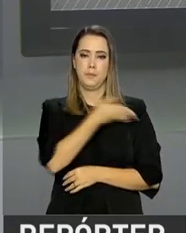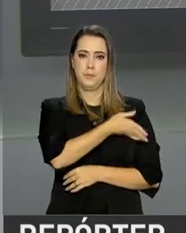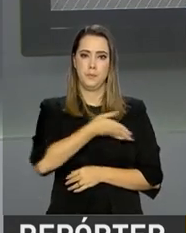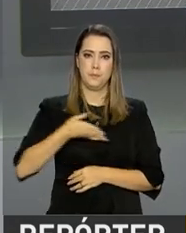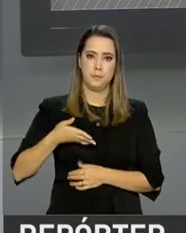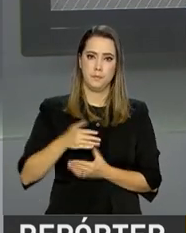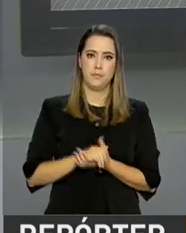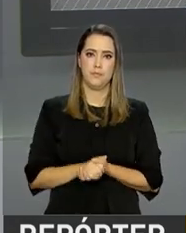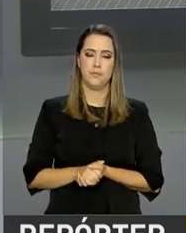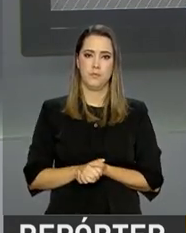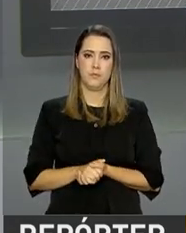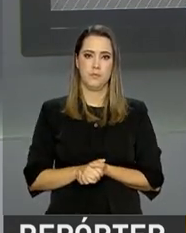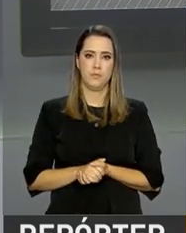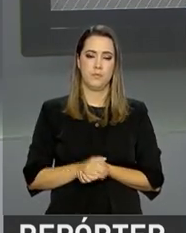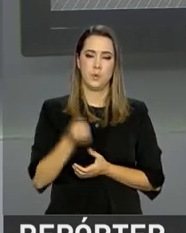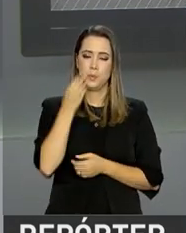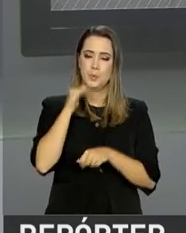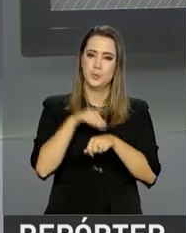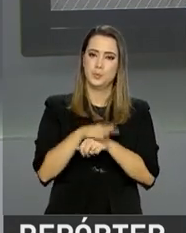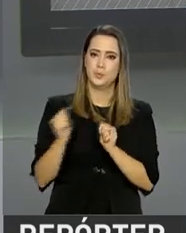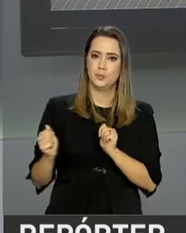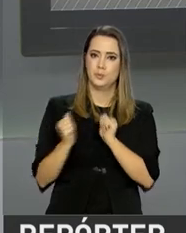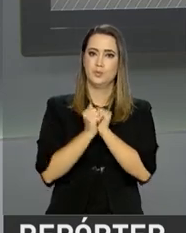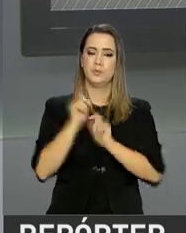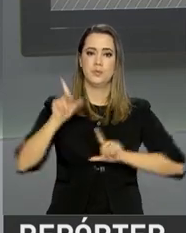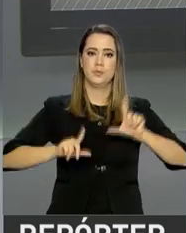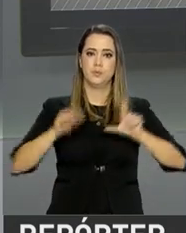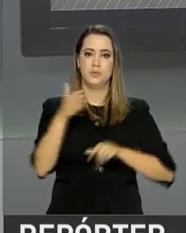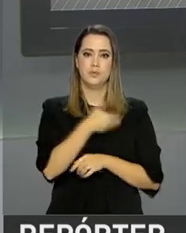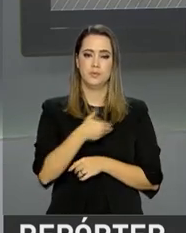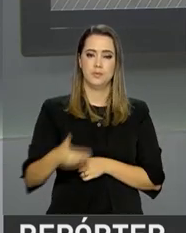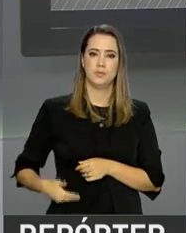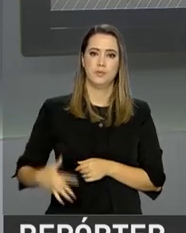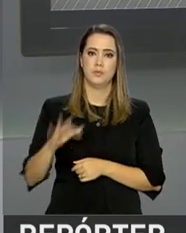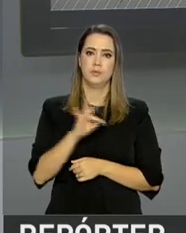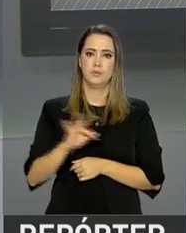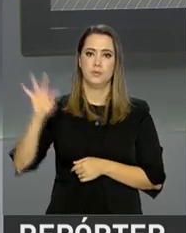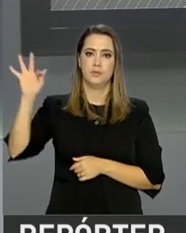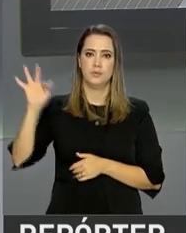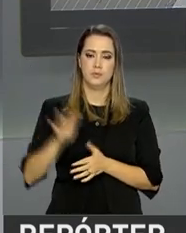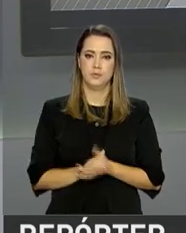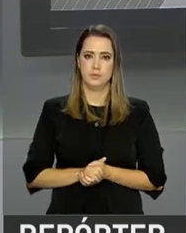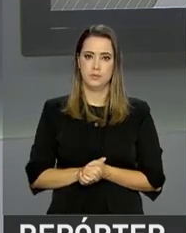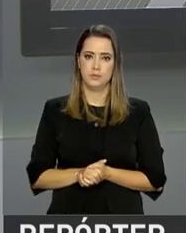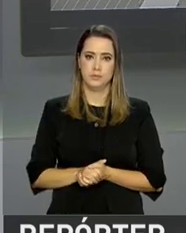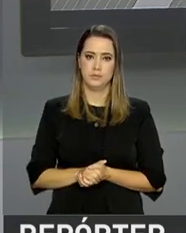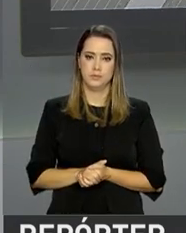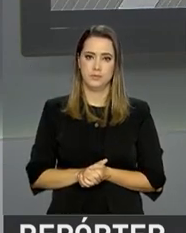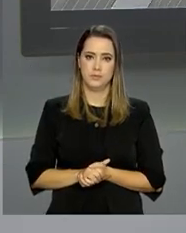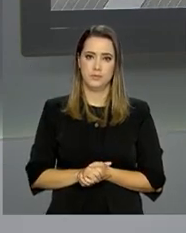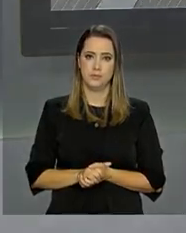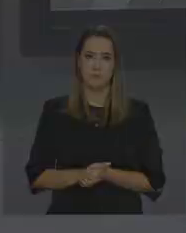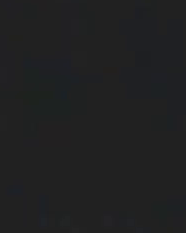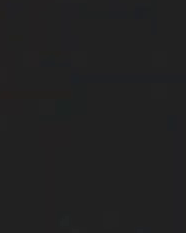da nbr na internet uma ótima noite continue com a gente aqui na nbr a tv do governo federal